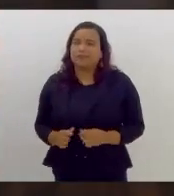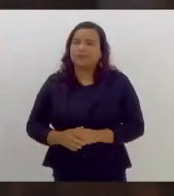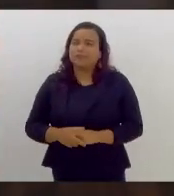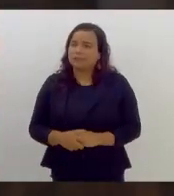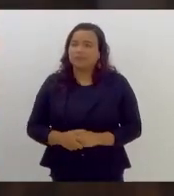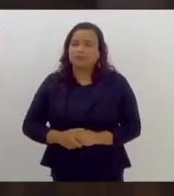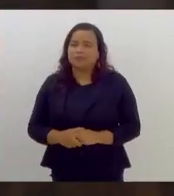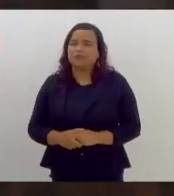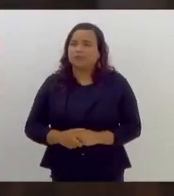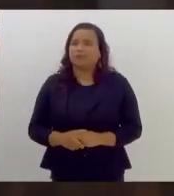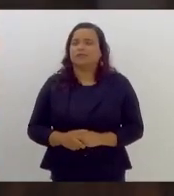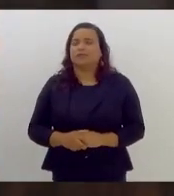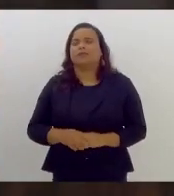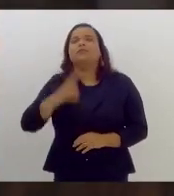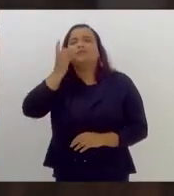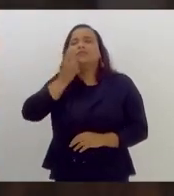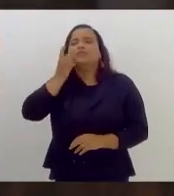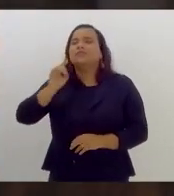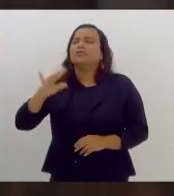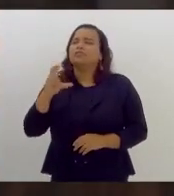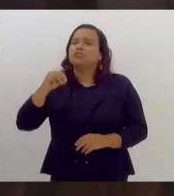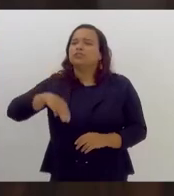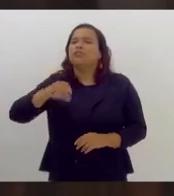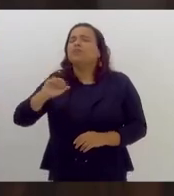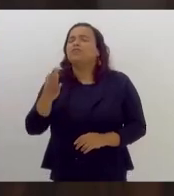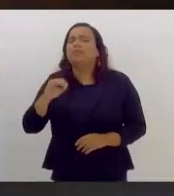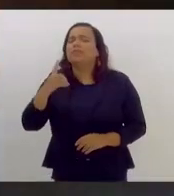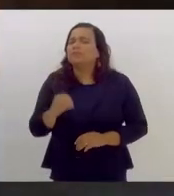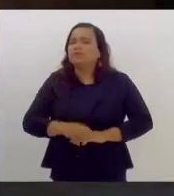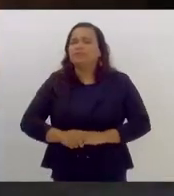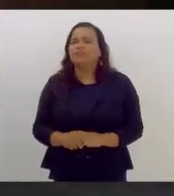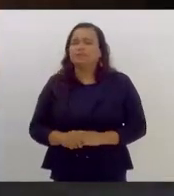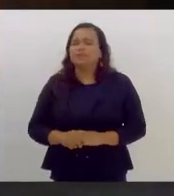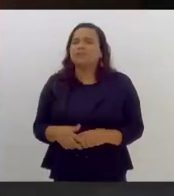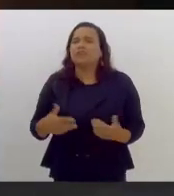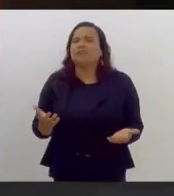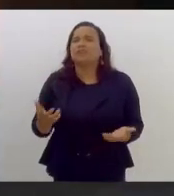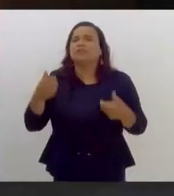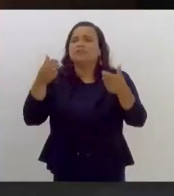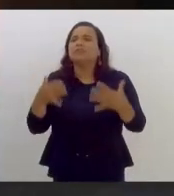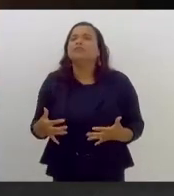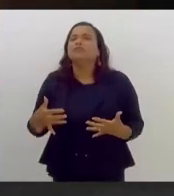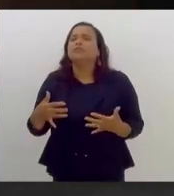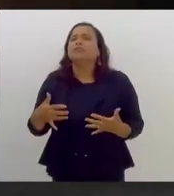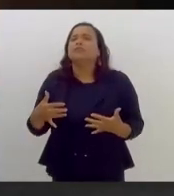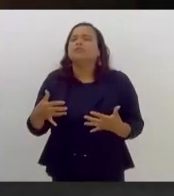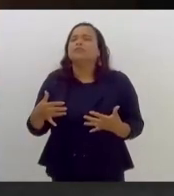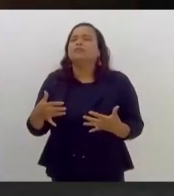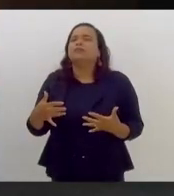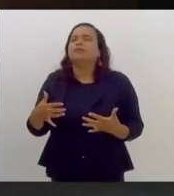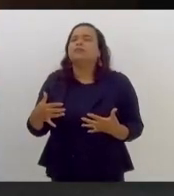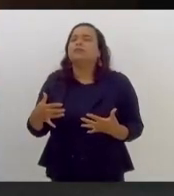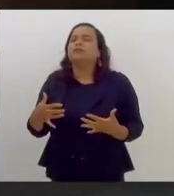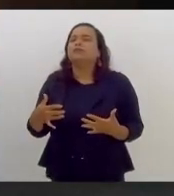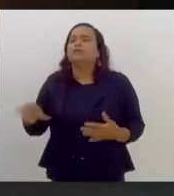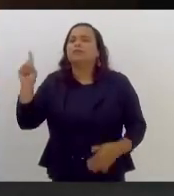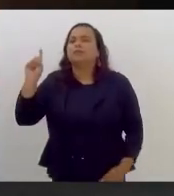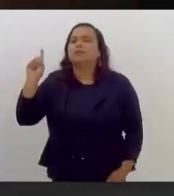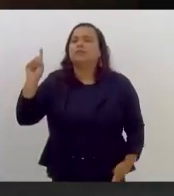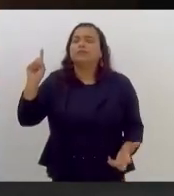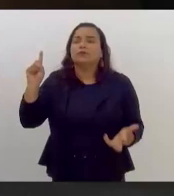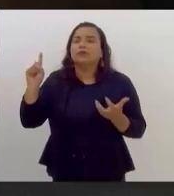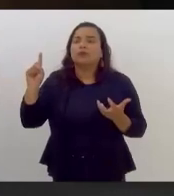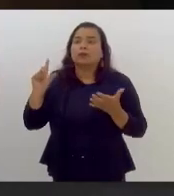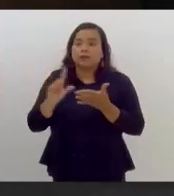presidente. Deputado Chico Machado, pela liderança do governo. Senhor presidente, antes de mais nada, eu quero... Eu queria, primeiro, antes